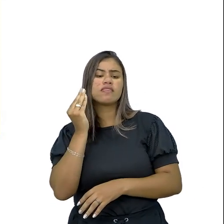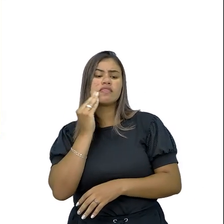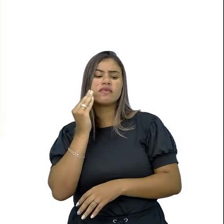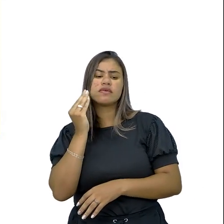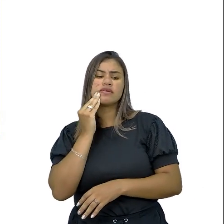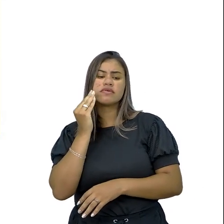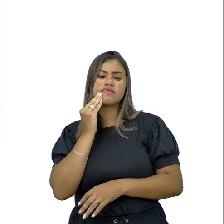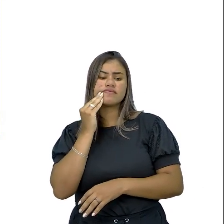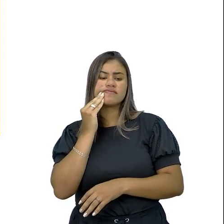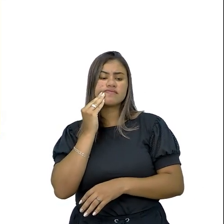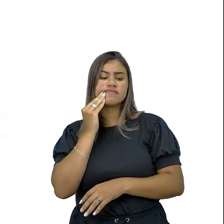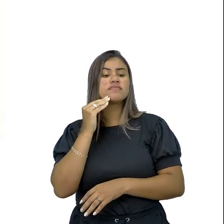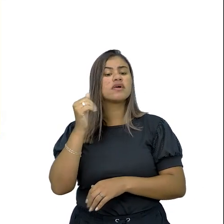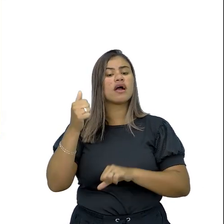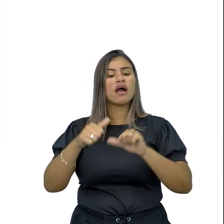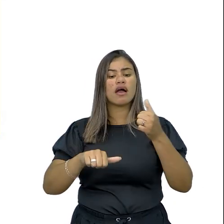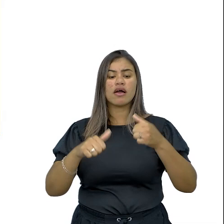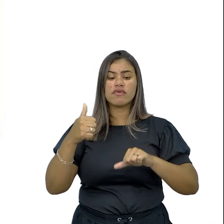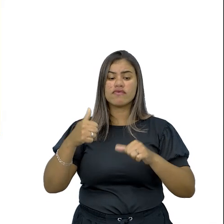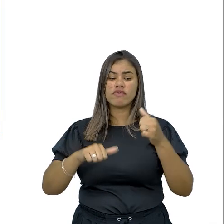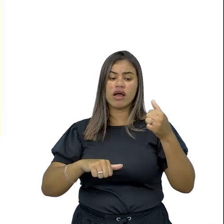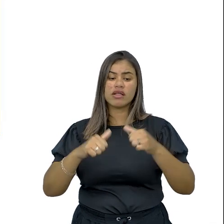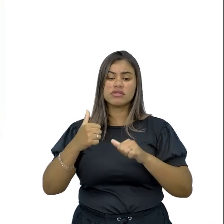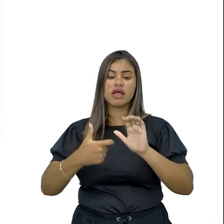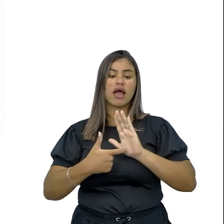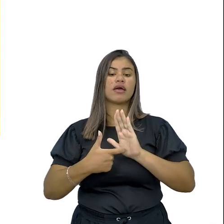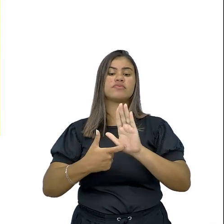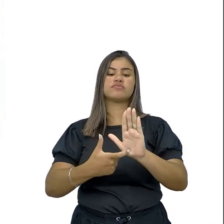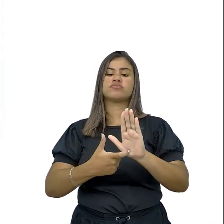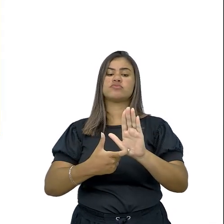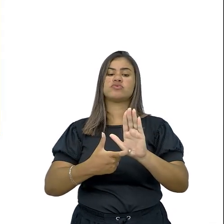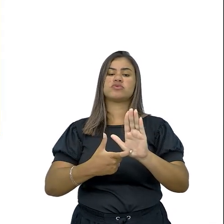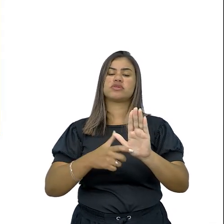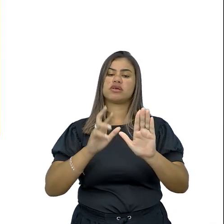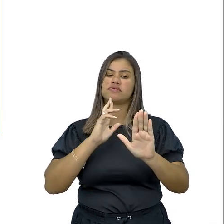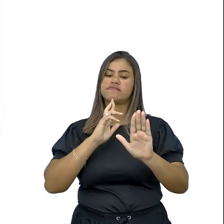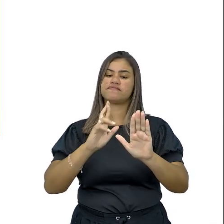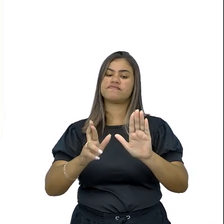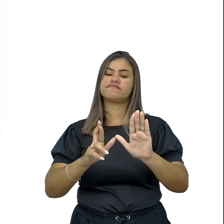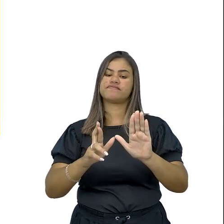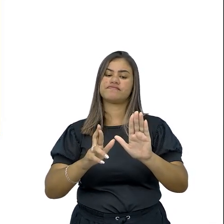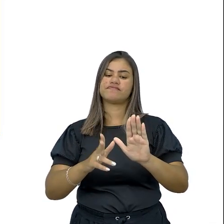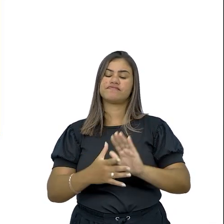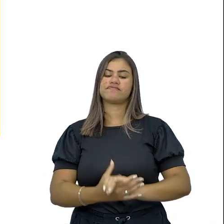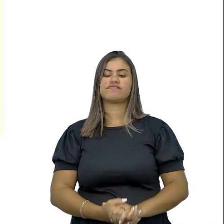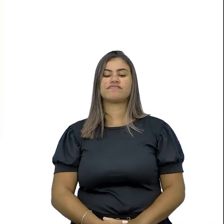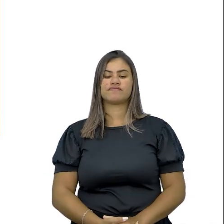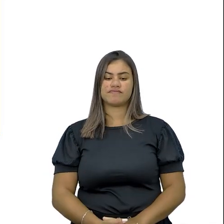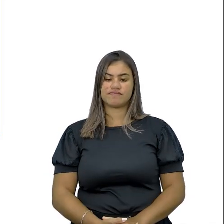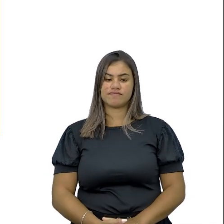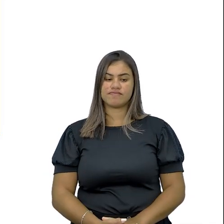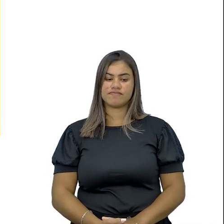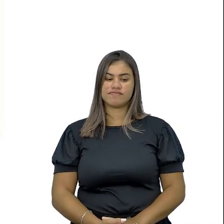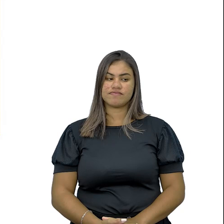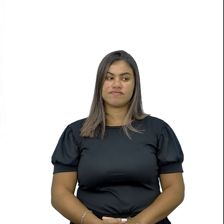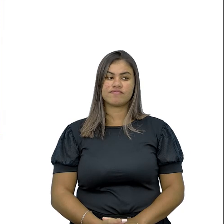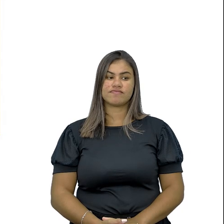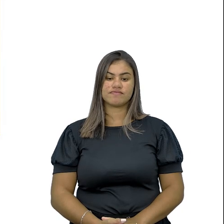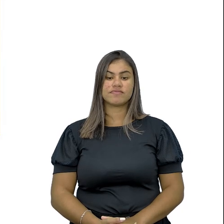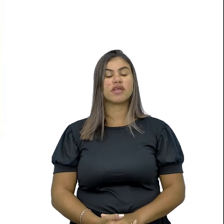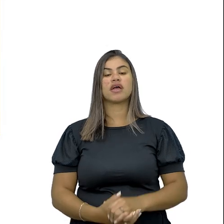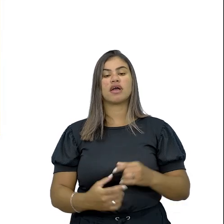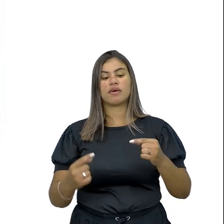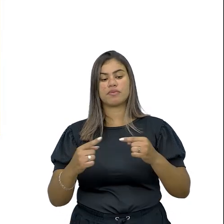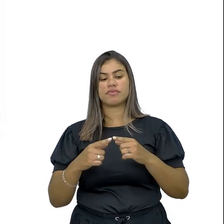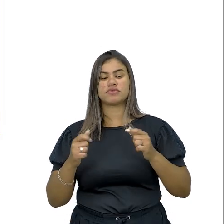experimentar, provar, avaliar e apresentar os resultados encontrados, reforçando atitudes